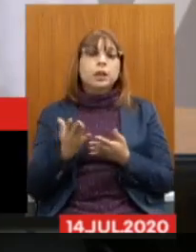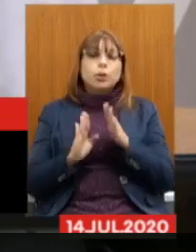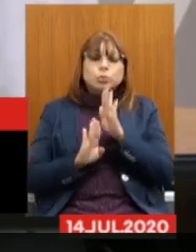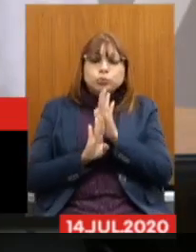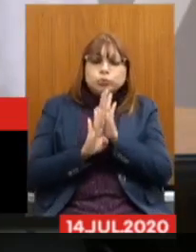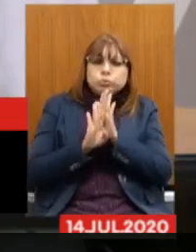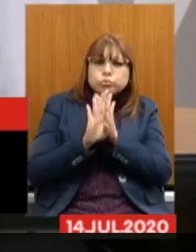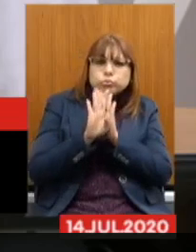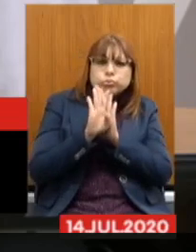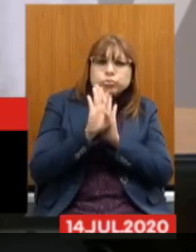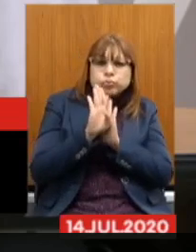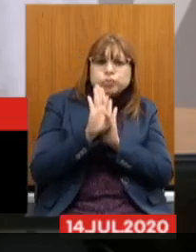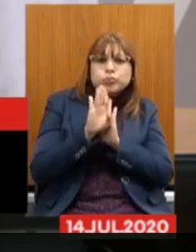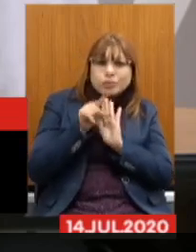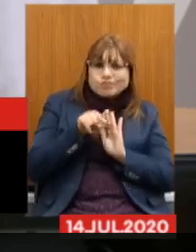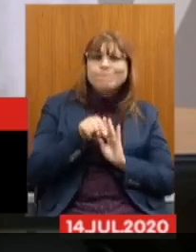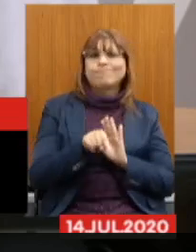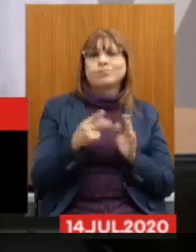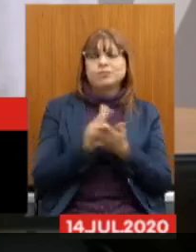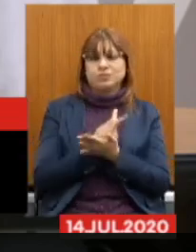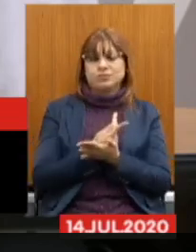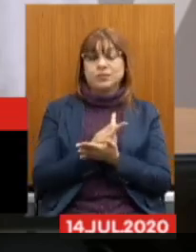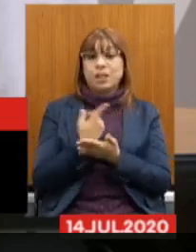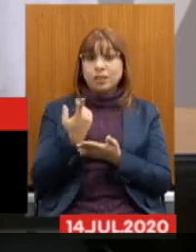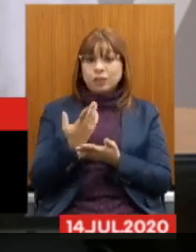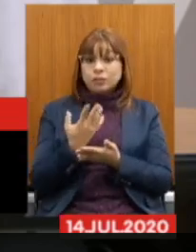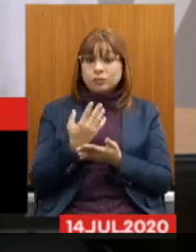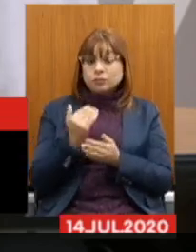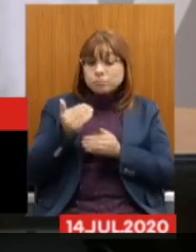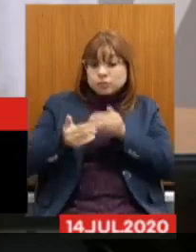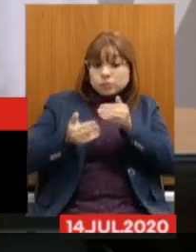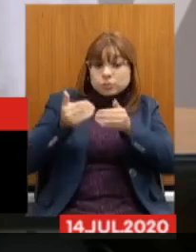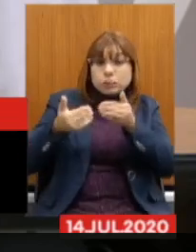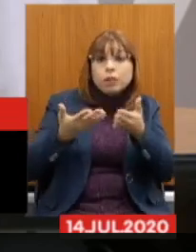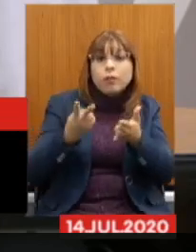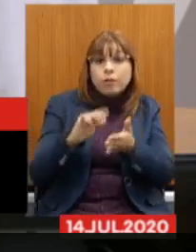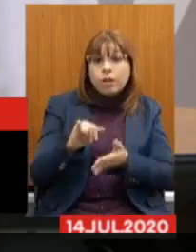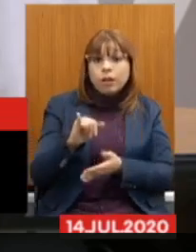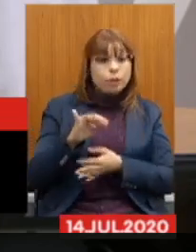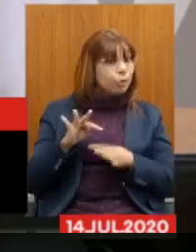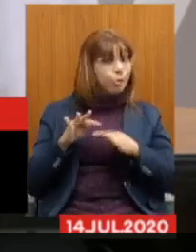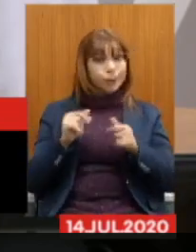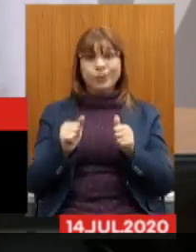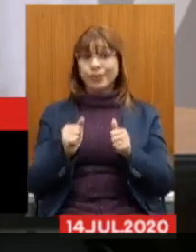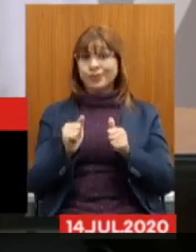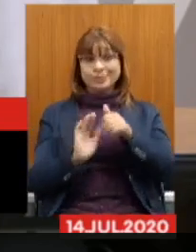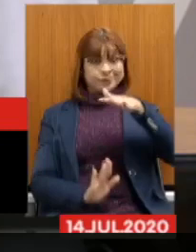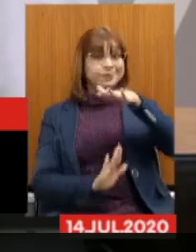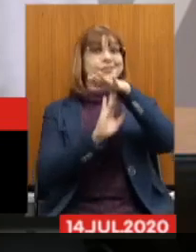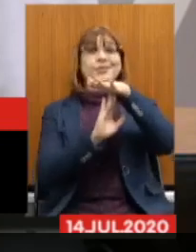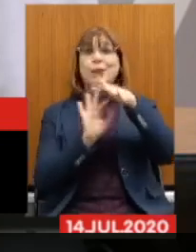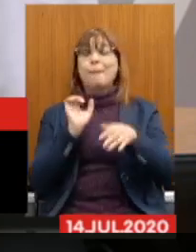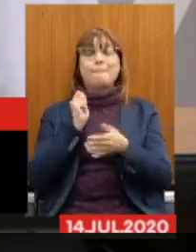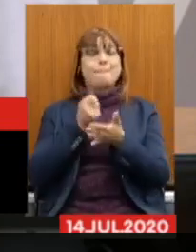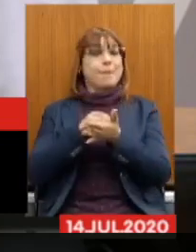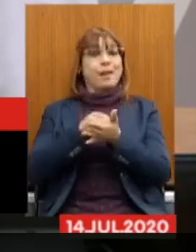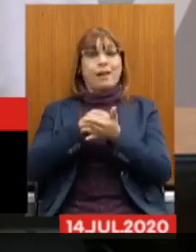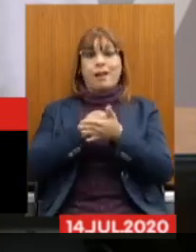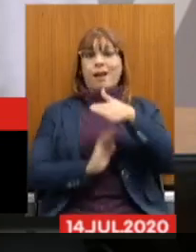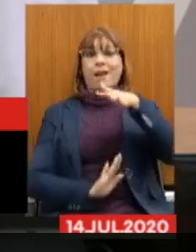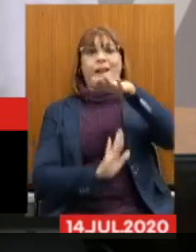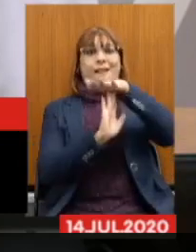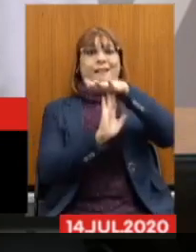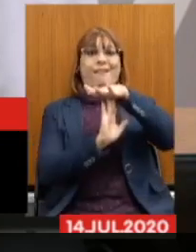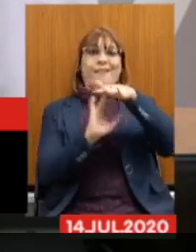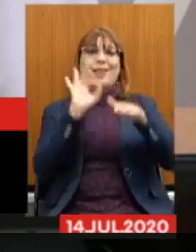Cumprindo essa tendência, daqui a pouco, todo mundo terá alcançado as alíquotas no topo das tabelas, também em área